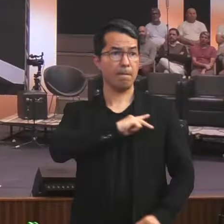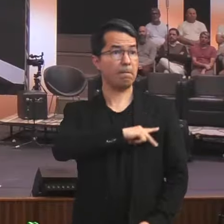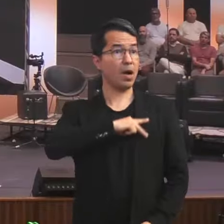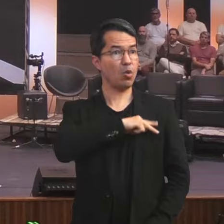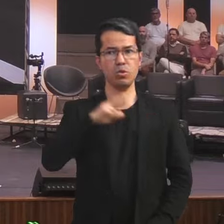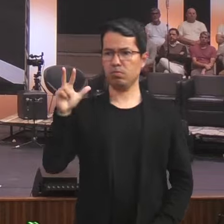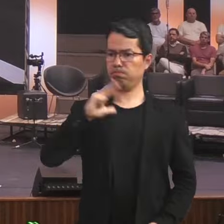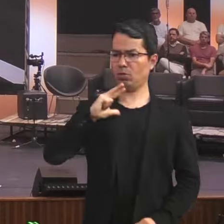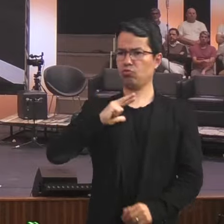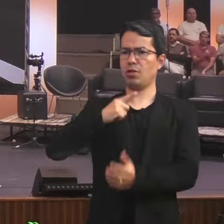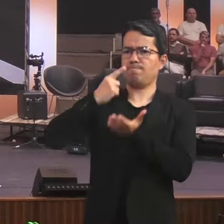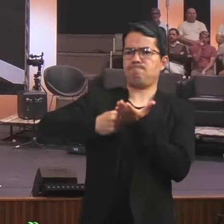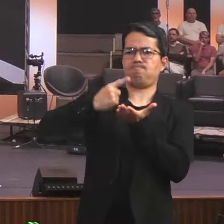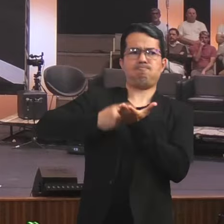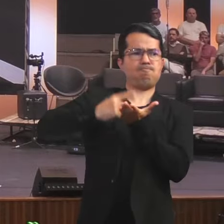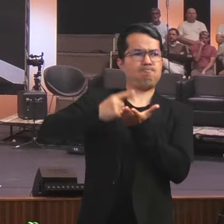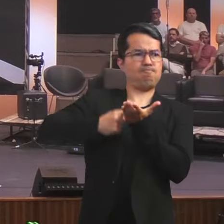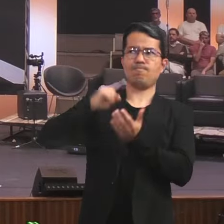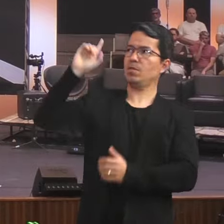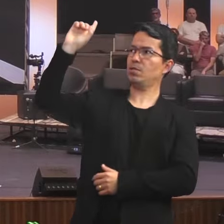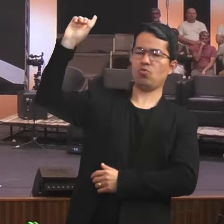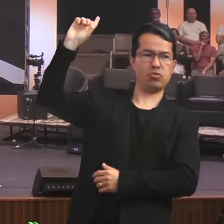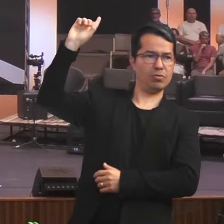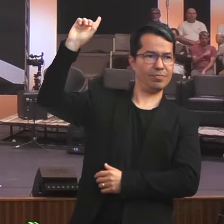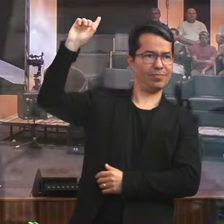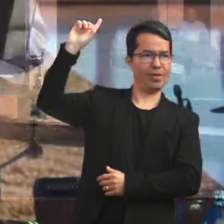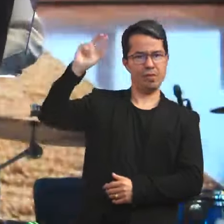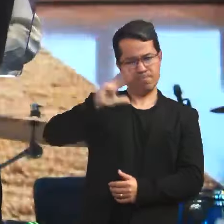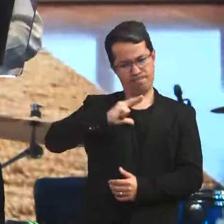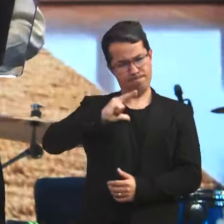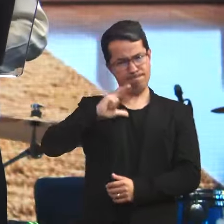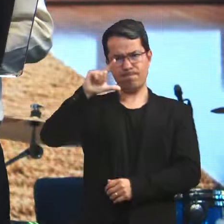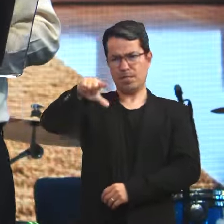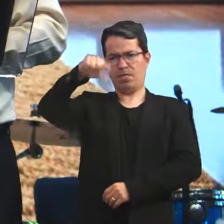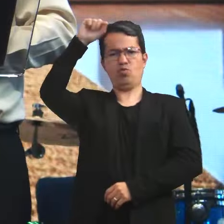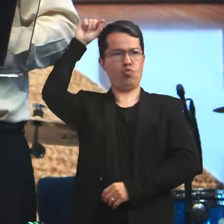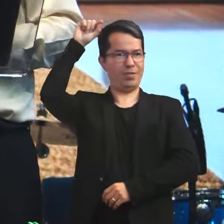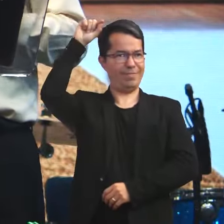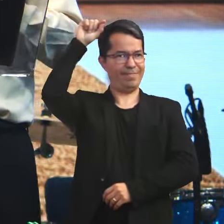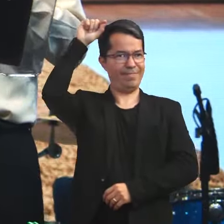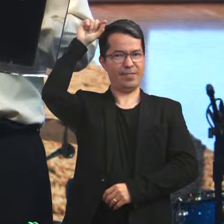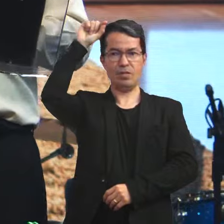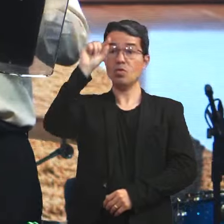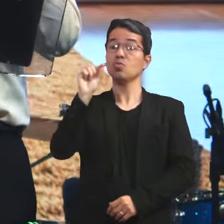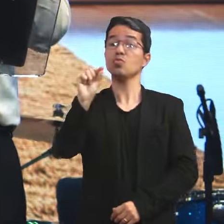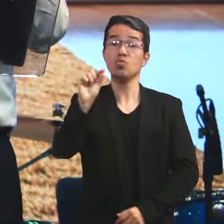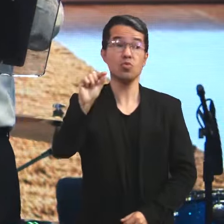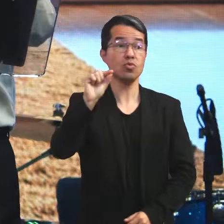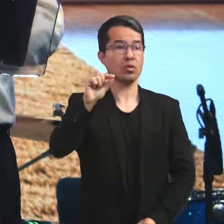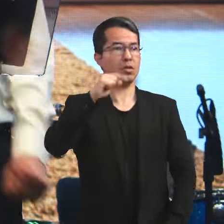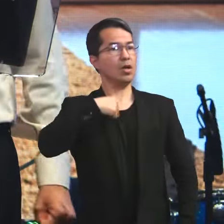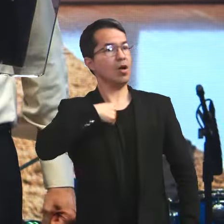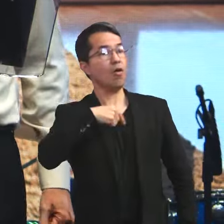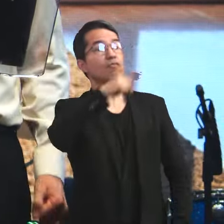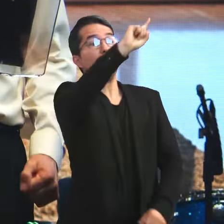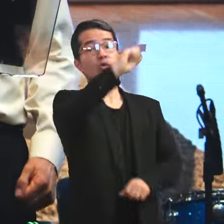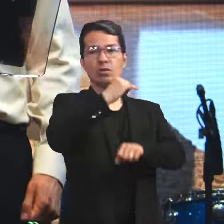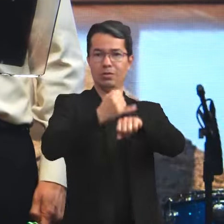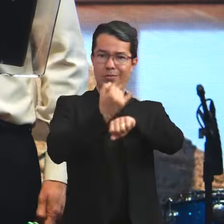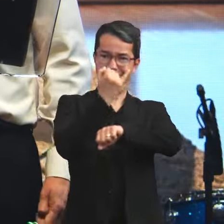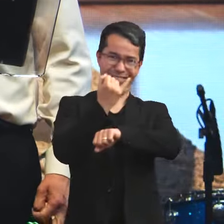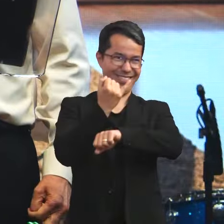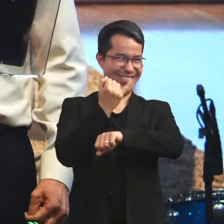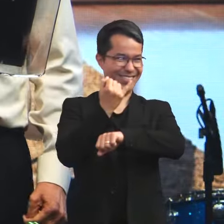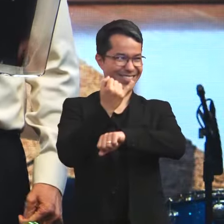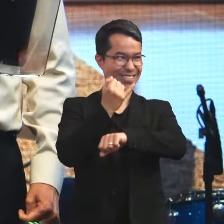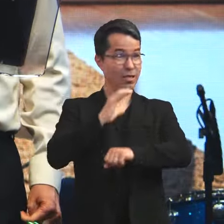Paulo fe um propósito pessoal tomou uma Decão ele tomou uma decisão EA er ir a Jerusalém eessa